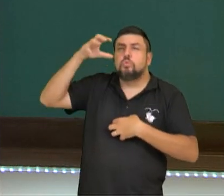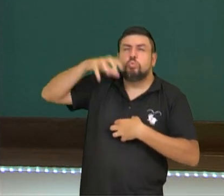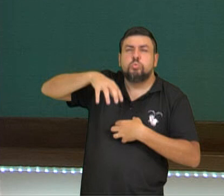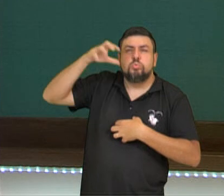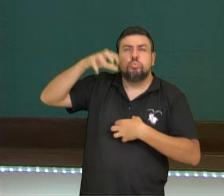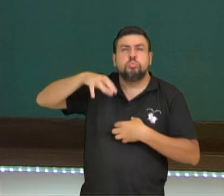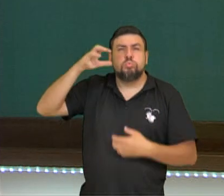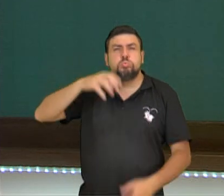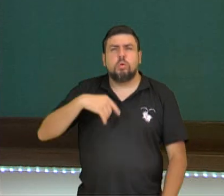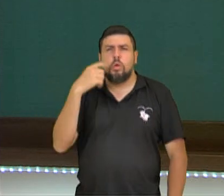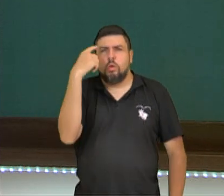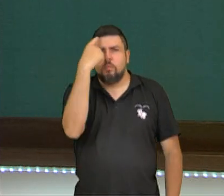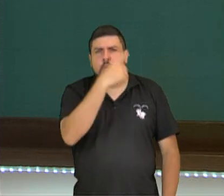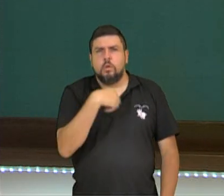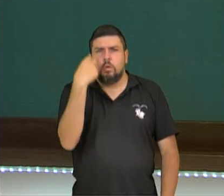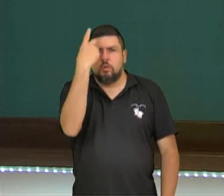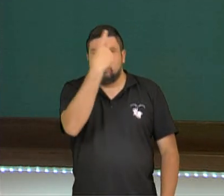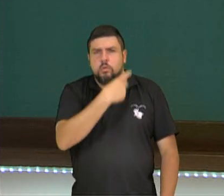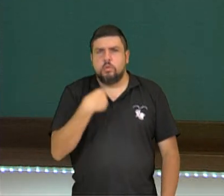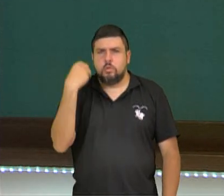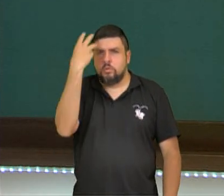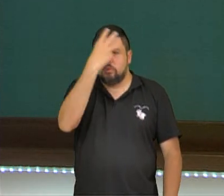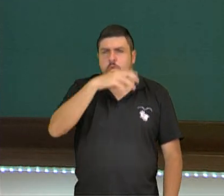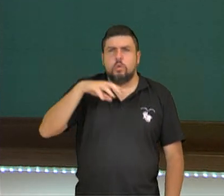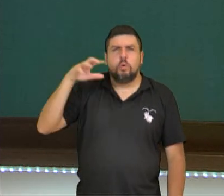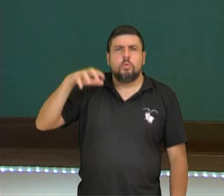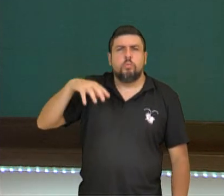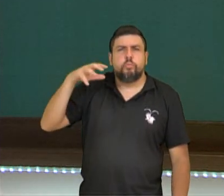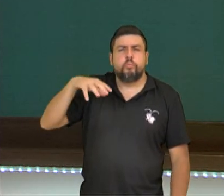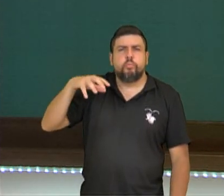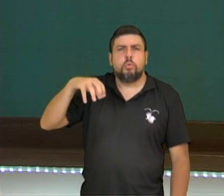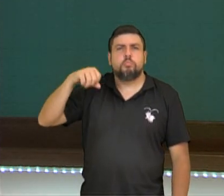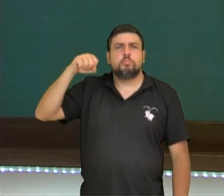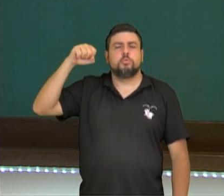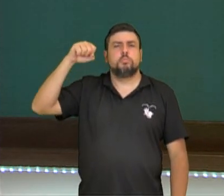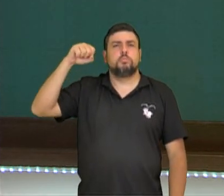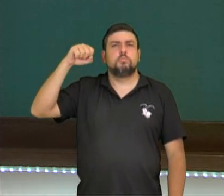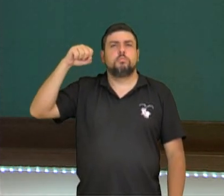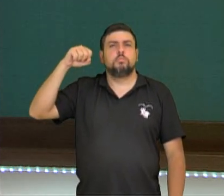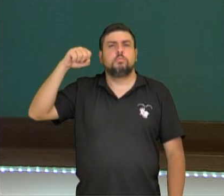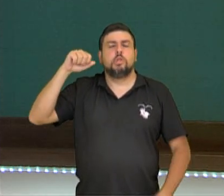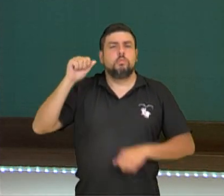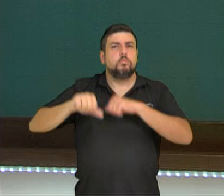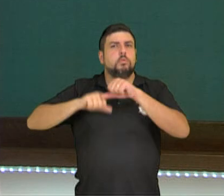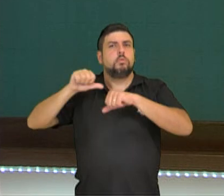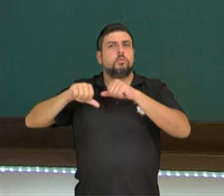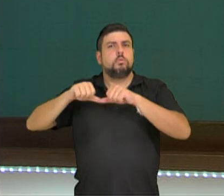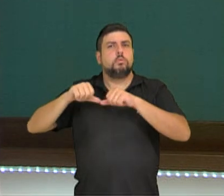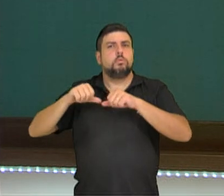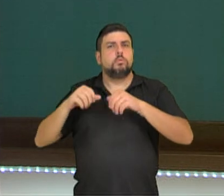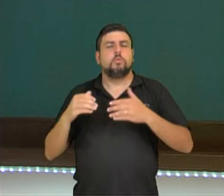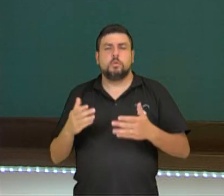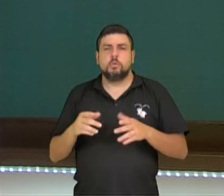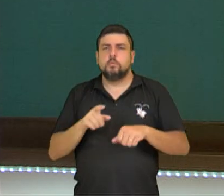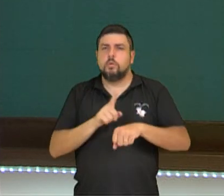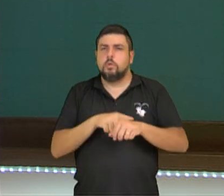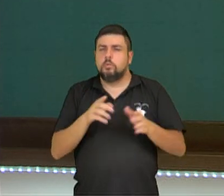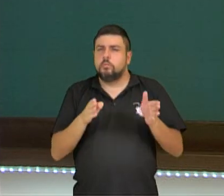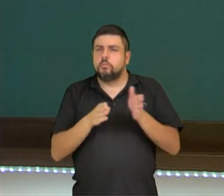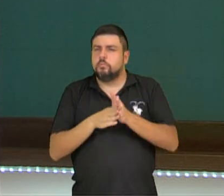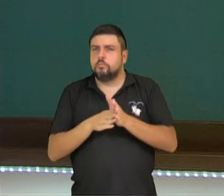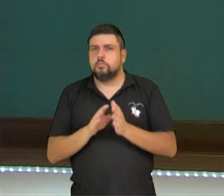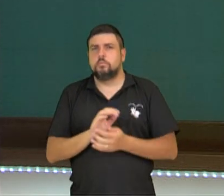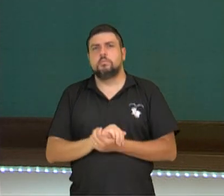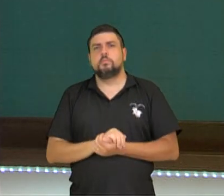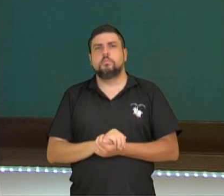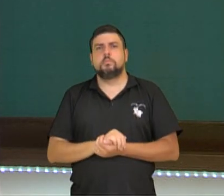3 horas chovendo, por exemplo, é uma condição momentânea da atmosfera, certo? Então, um exemplo ali para a gente pensar. E aí nós